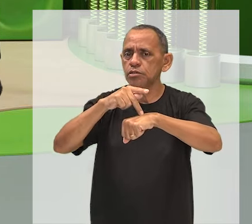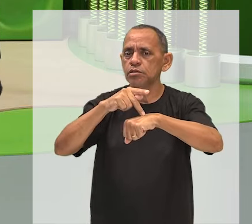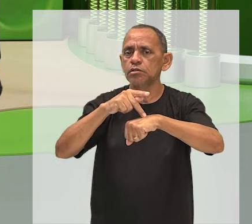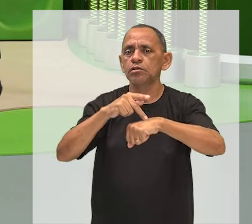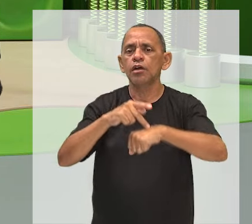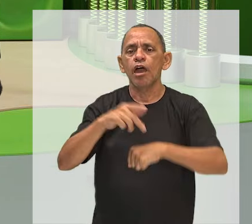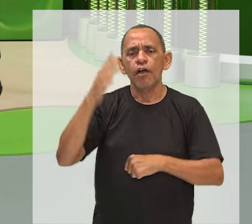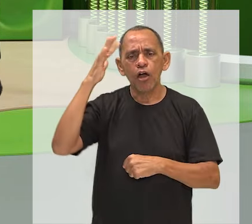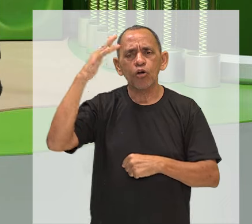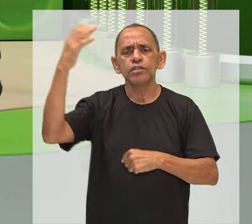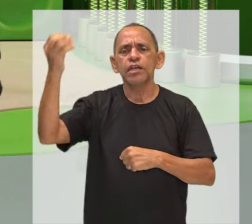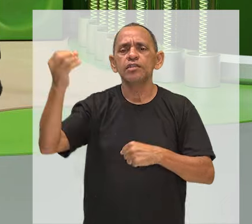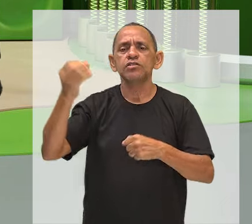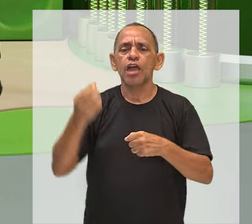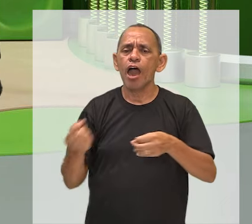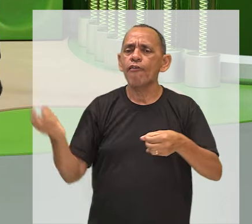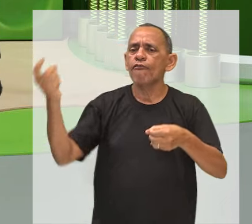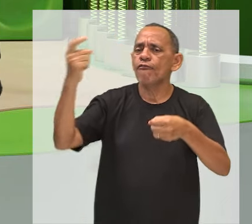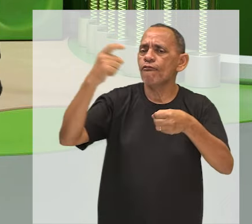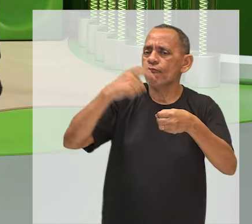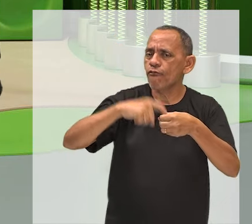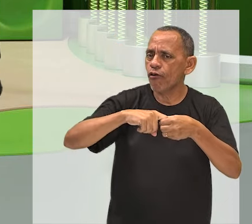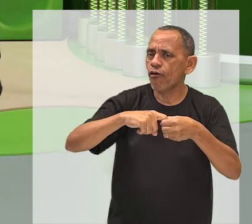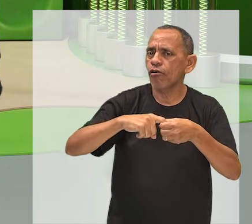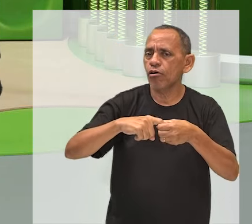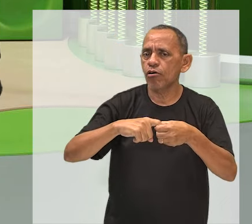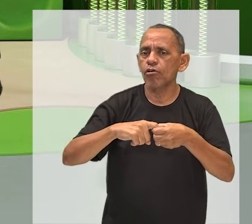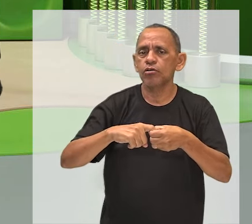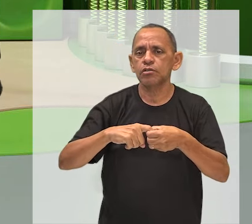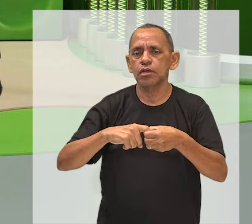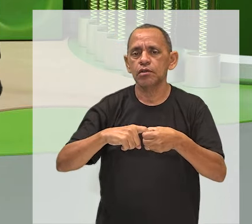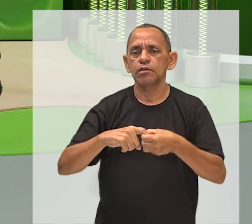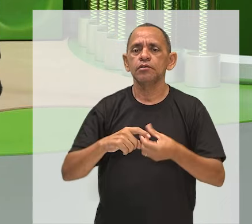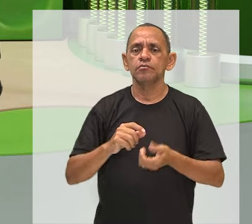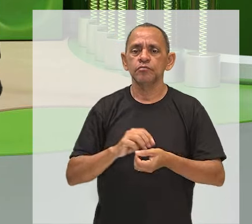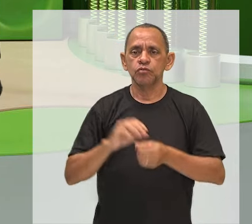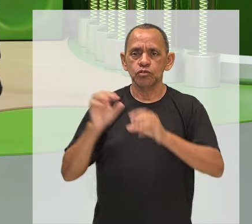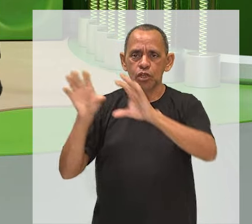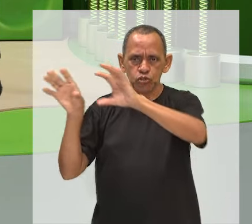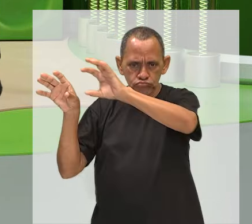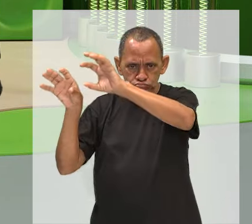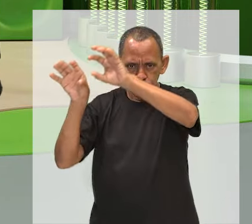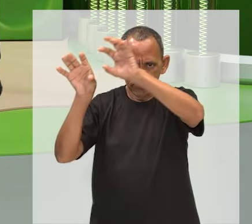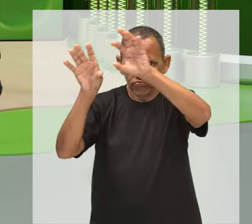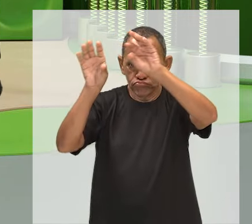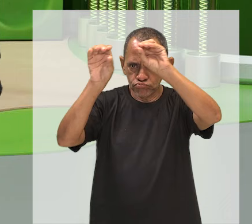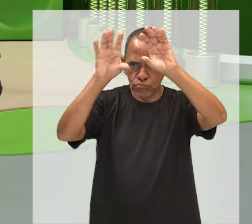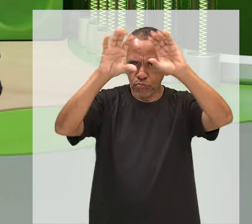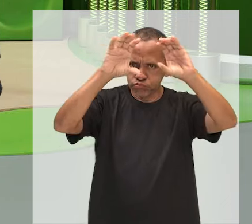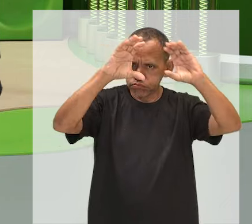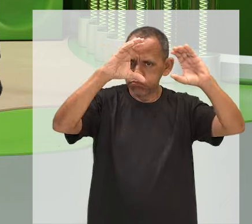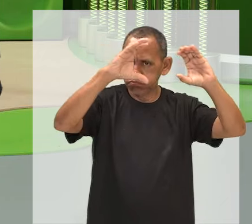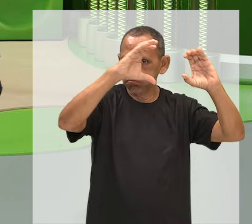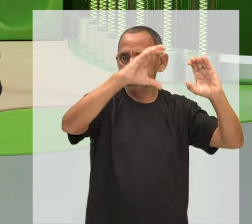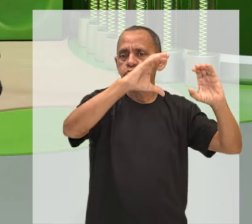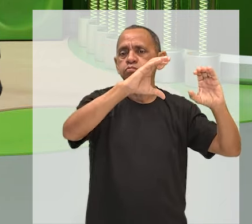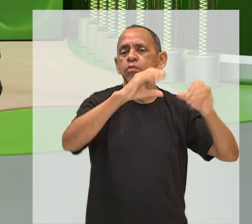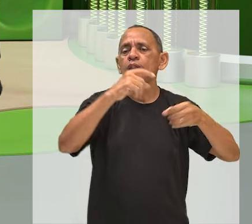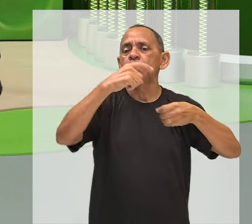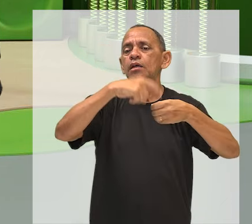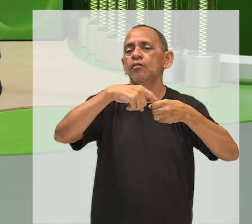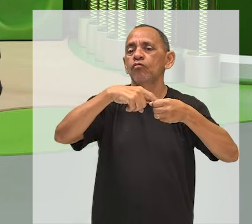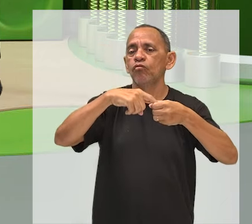vai ocorrer, né, esse retorno dessas nuvens, certo? Elas vão fazer ali uma verdadeira curva e vão voltar para a